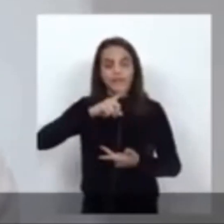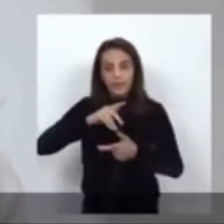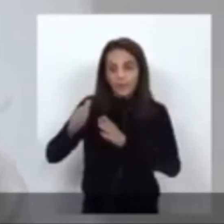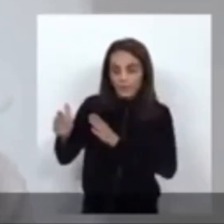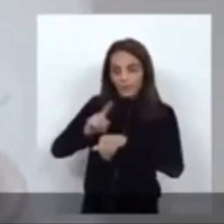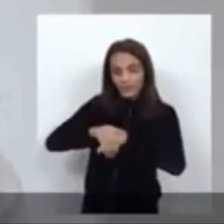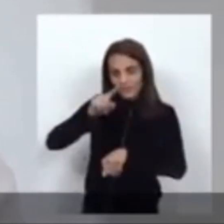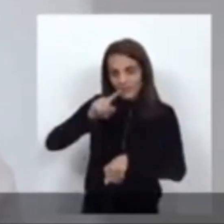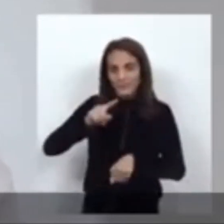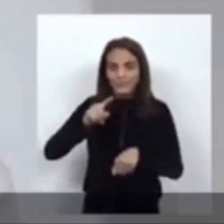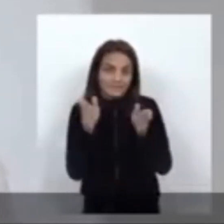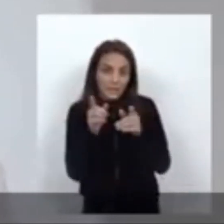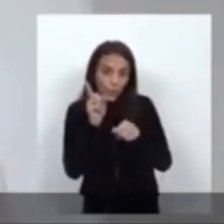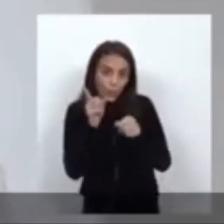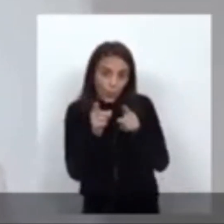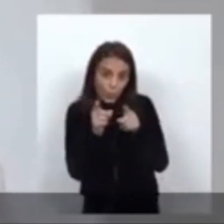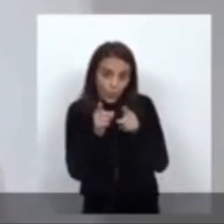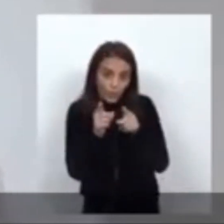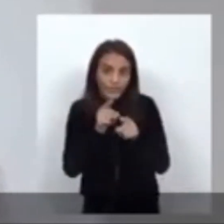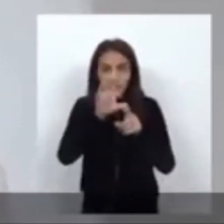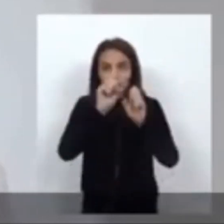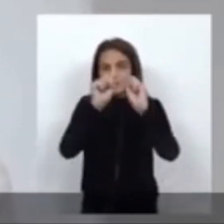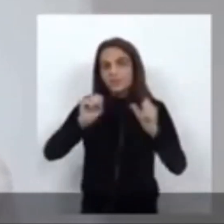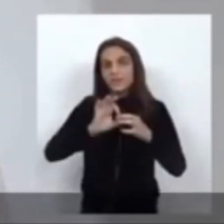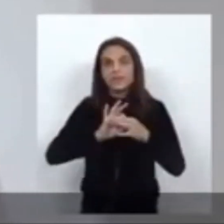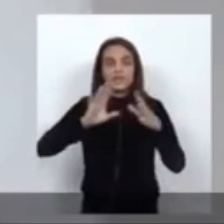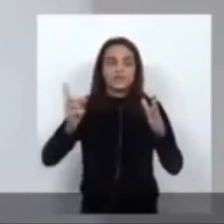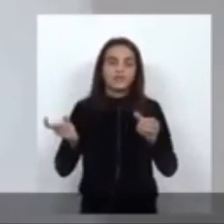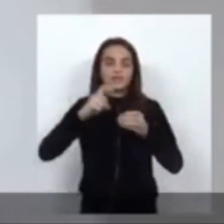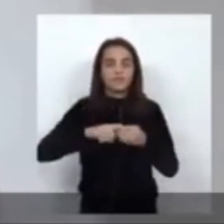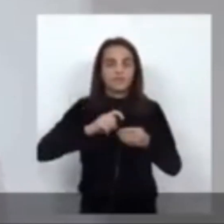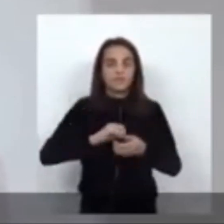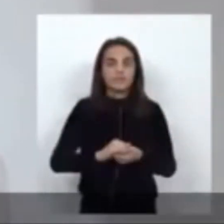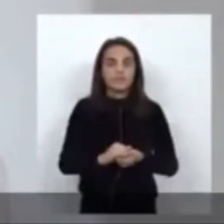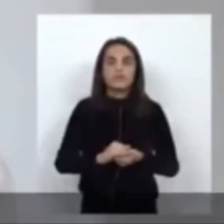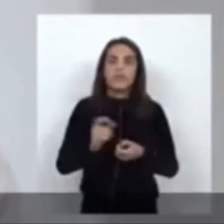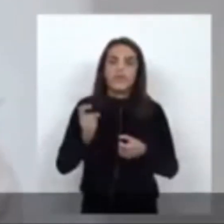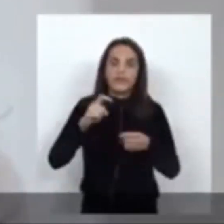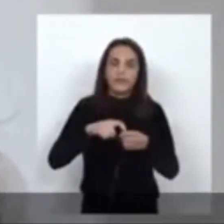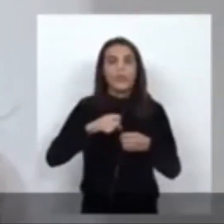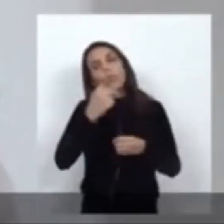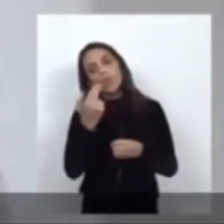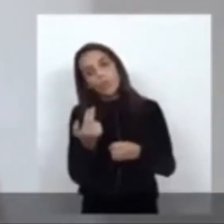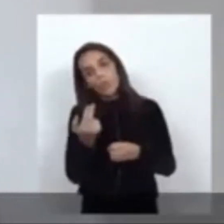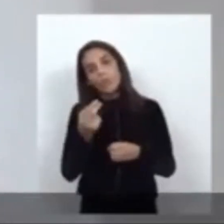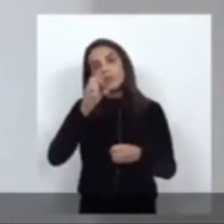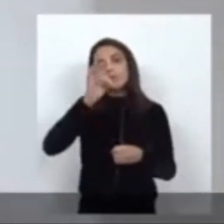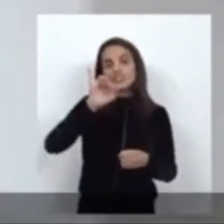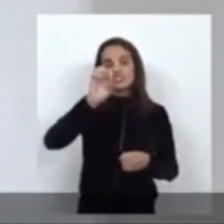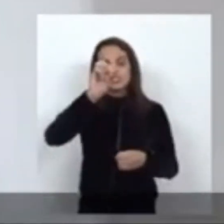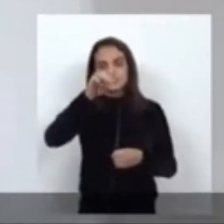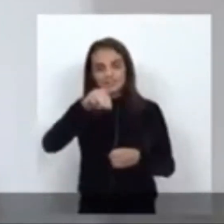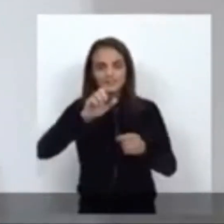limitado para conversar, mas os nossos canais estarão abertos e nós voltaremos aqui também por aqui ou também pelo Teams para poder fazer